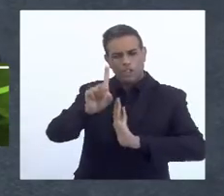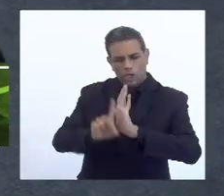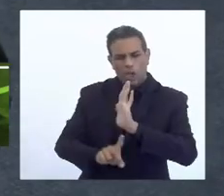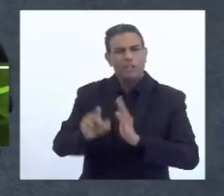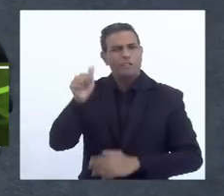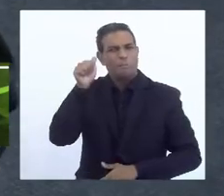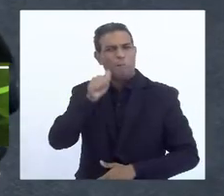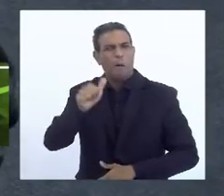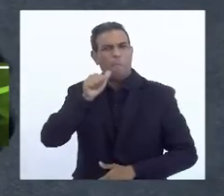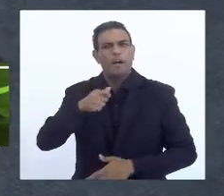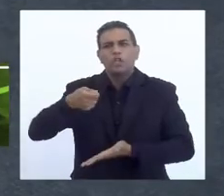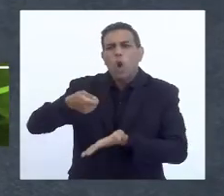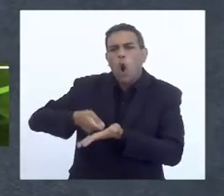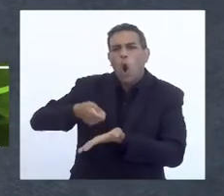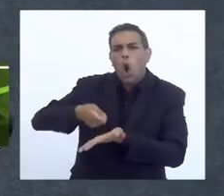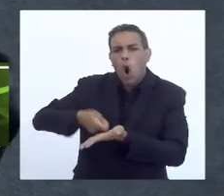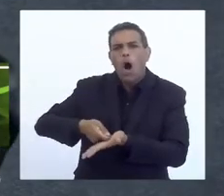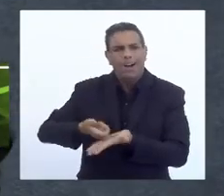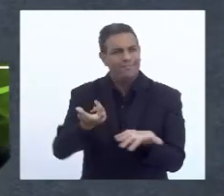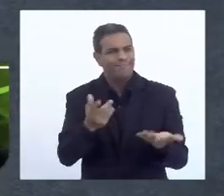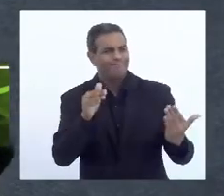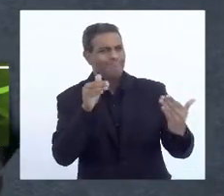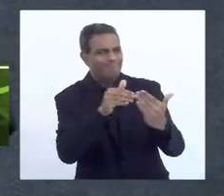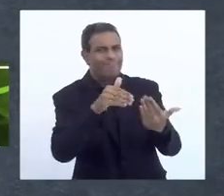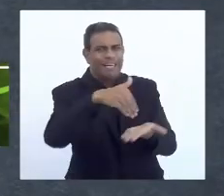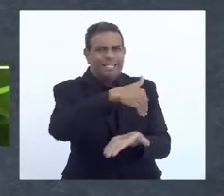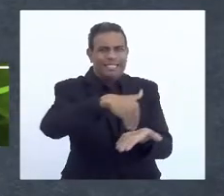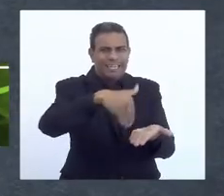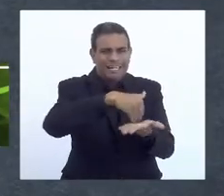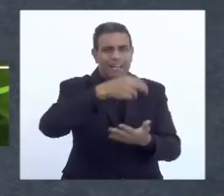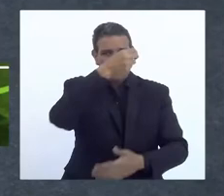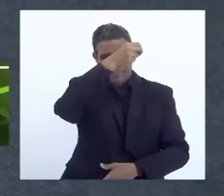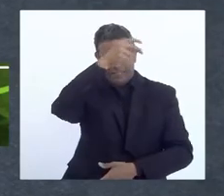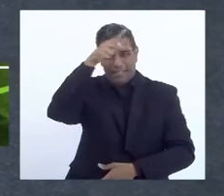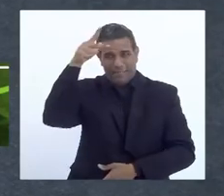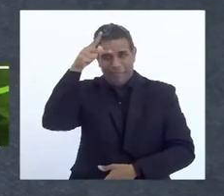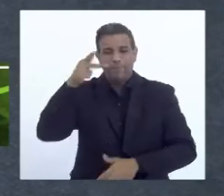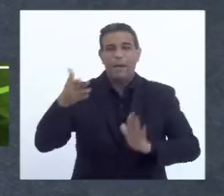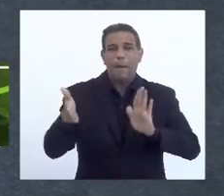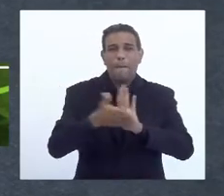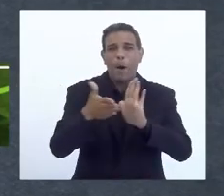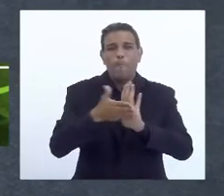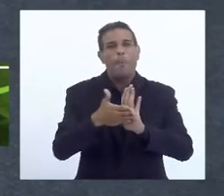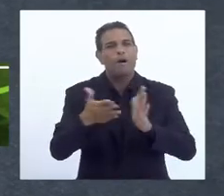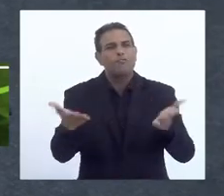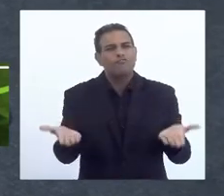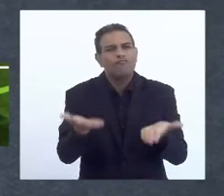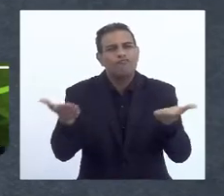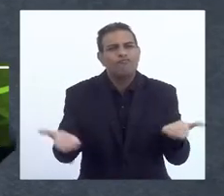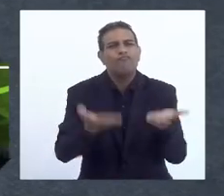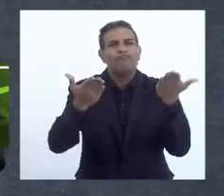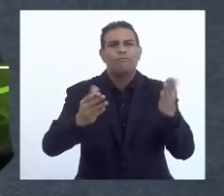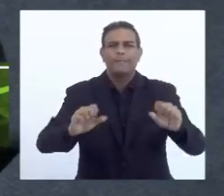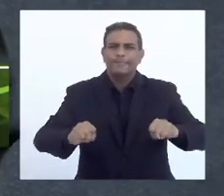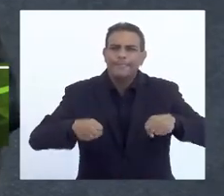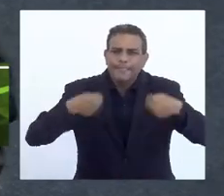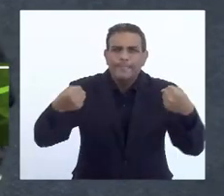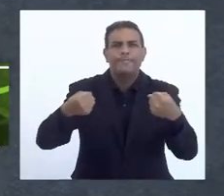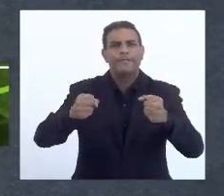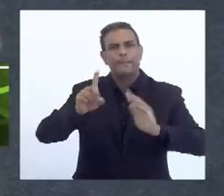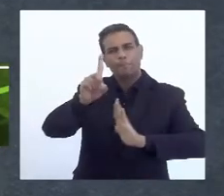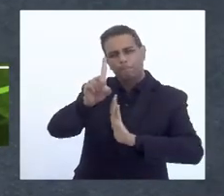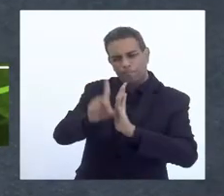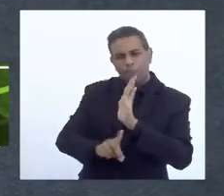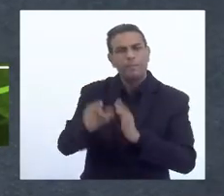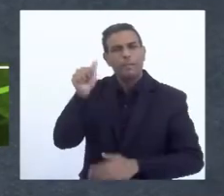temos essa obrigação, né, Joyce, que também é a secretária, que procura promover o fortalecimento da